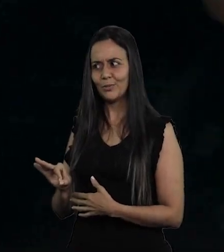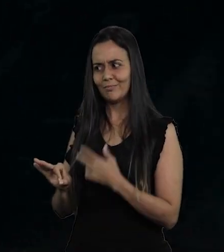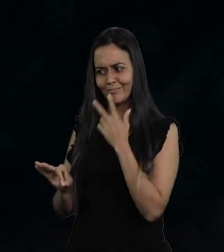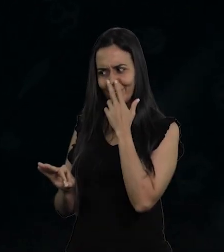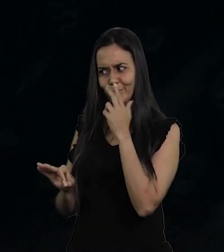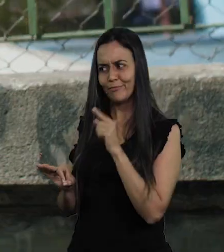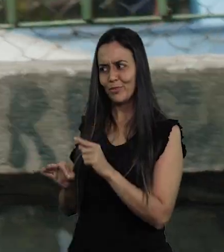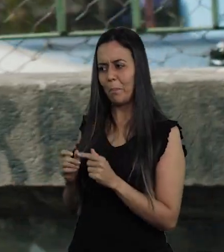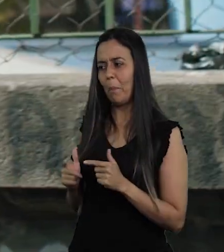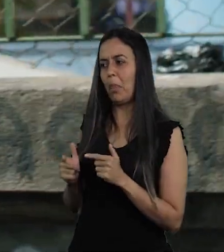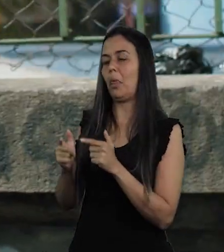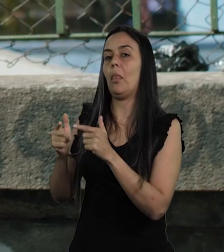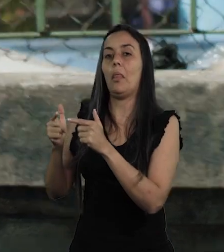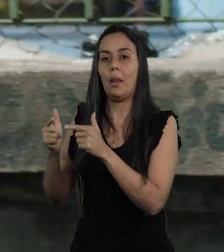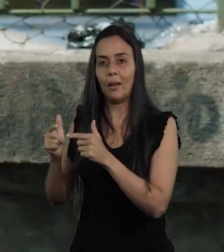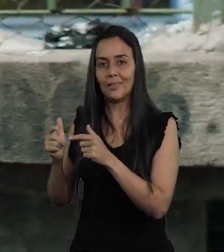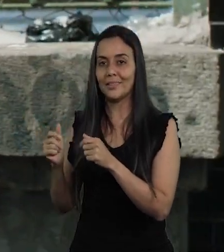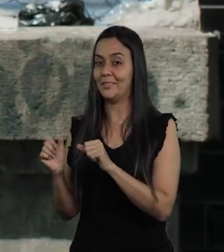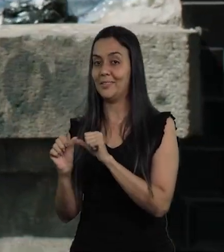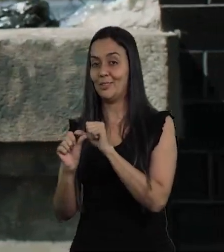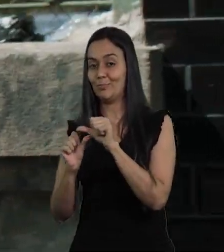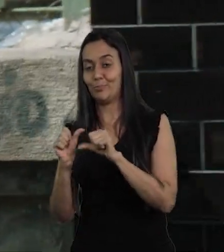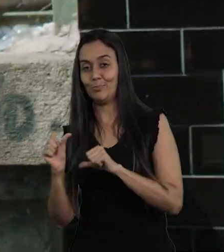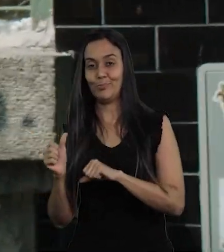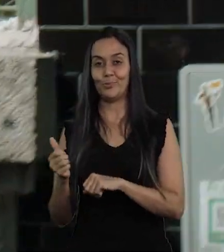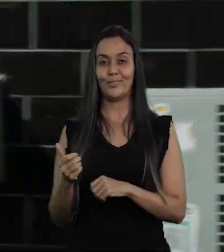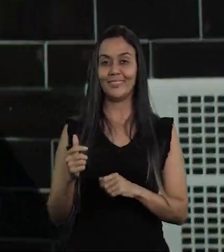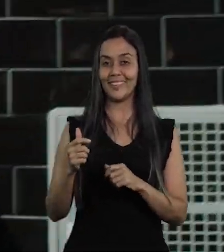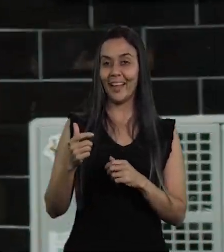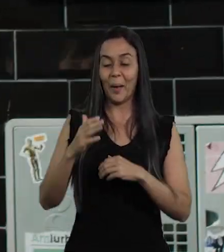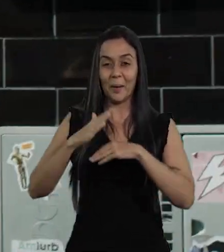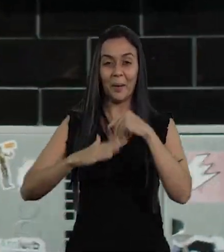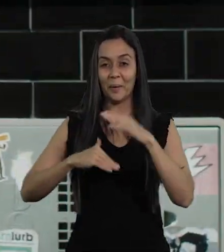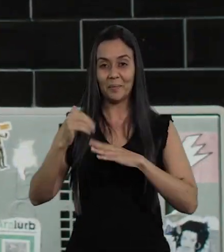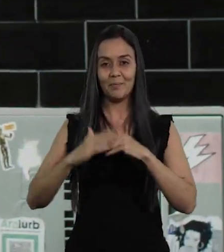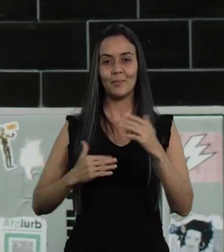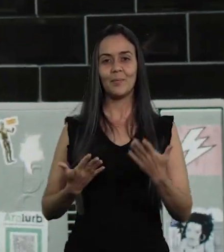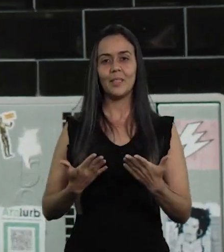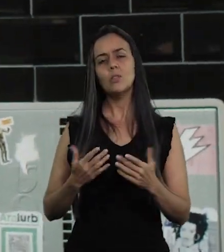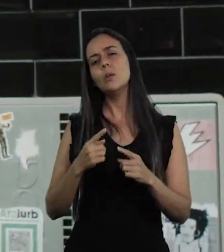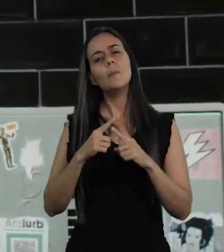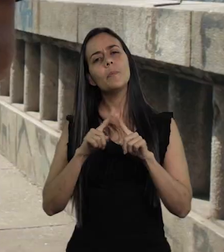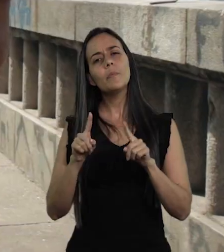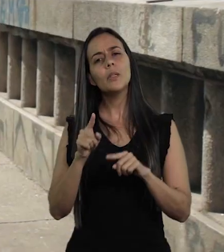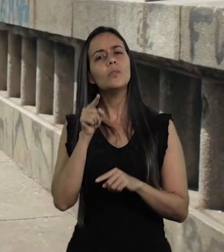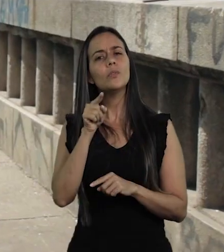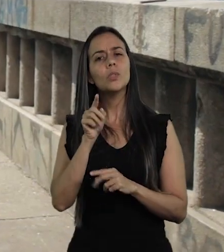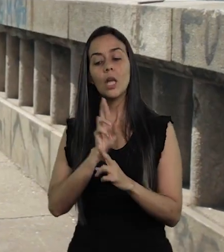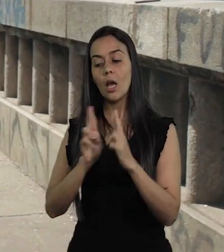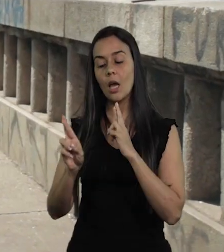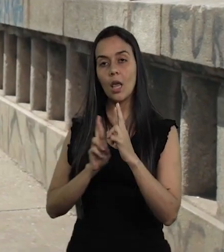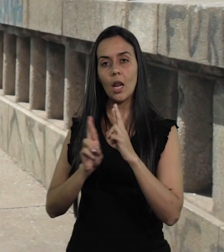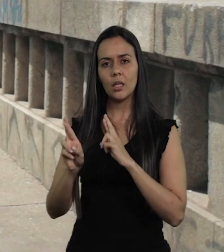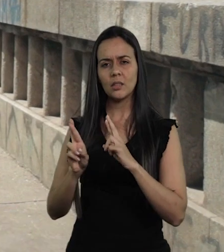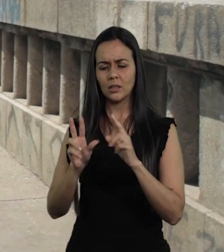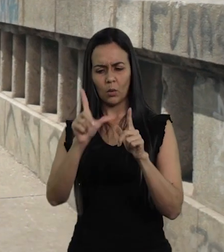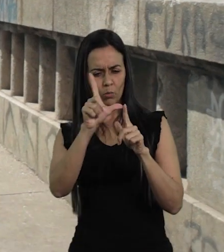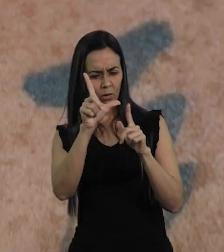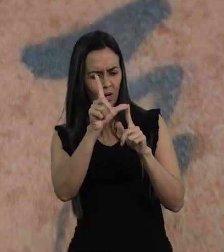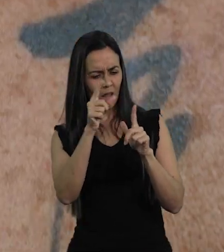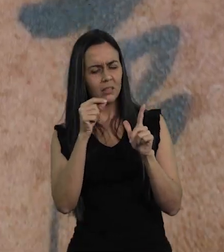É verdade. E Cata, mas, por exemplo, essa sua relação, né, com a ideia da